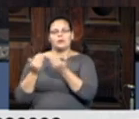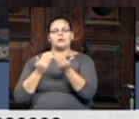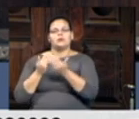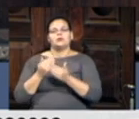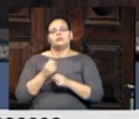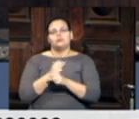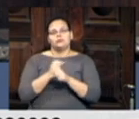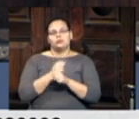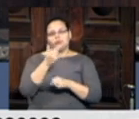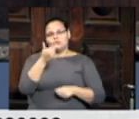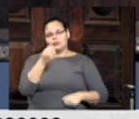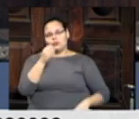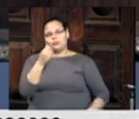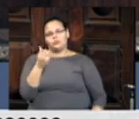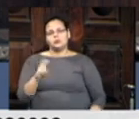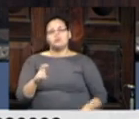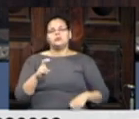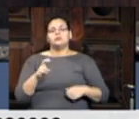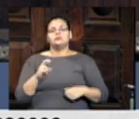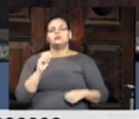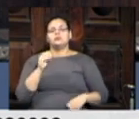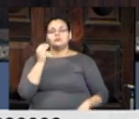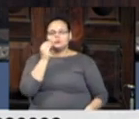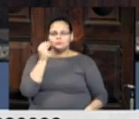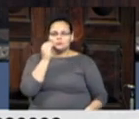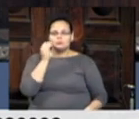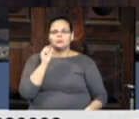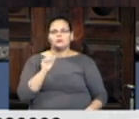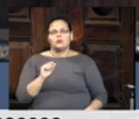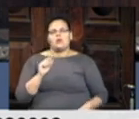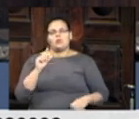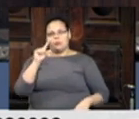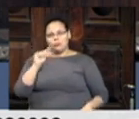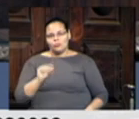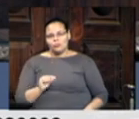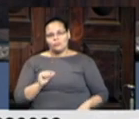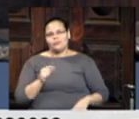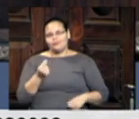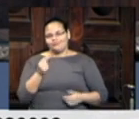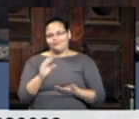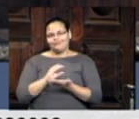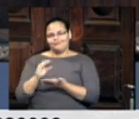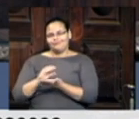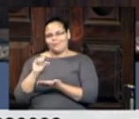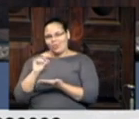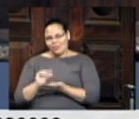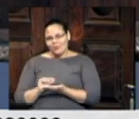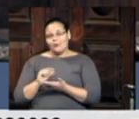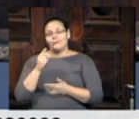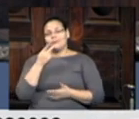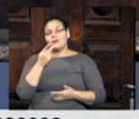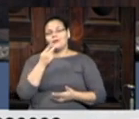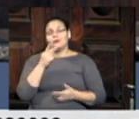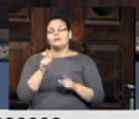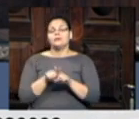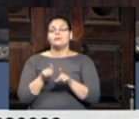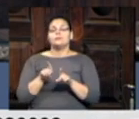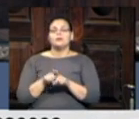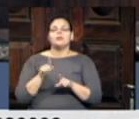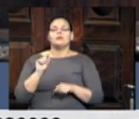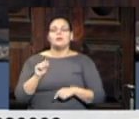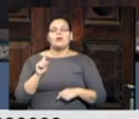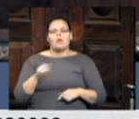de 2015, demonstram uma efetiva diminuição da arrecadação. Falava ele também